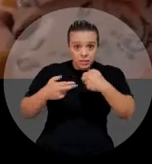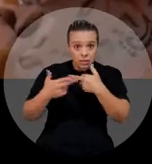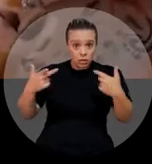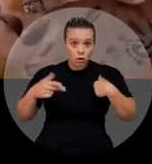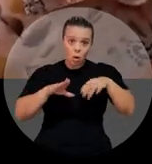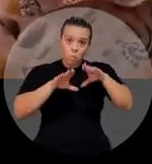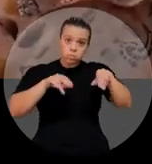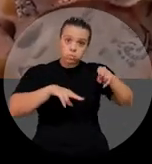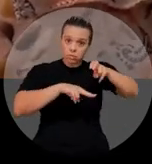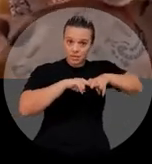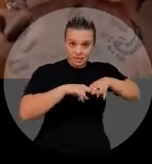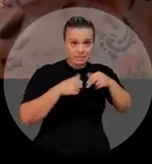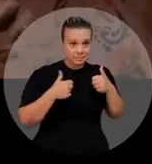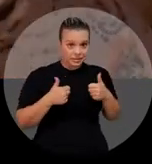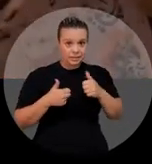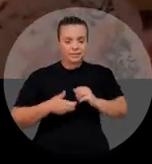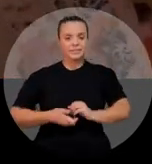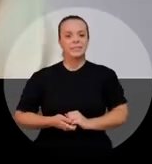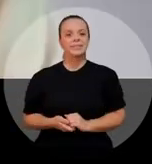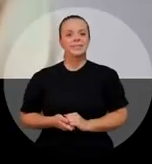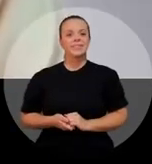Qualquer coisa precisarem, vai no sofá, tá?